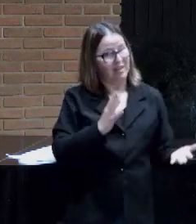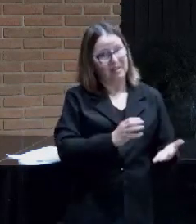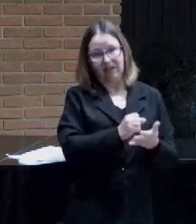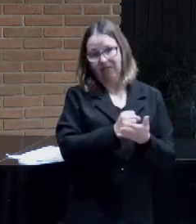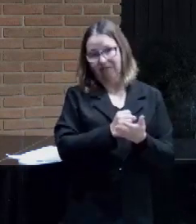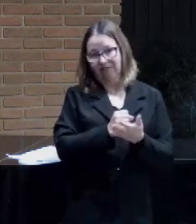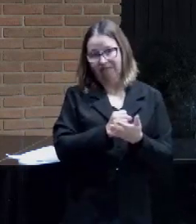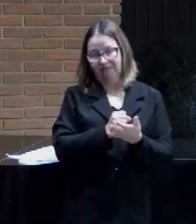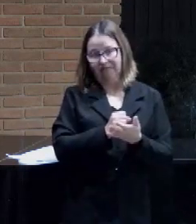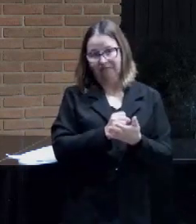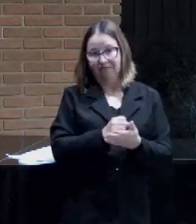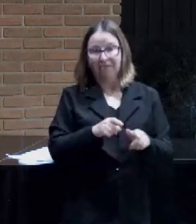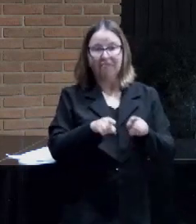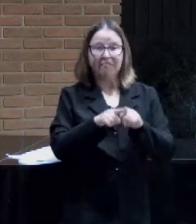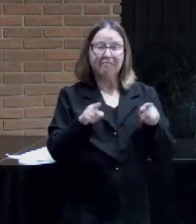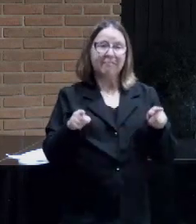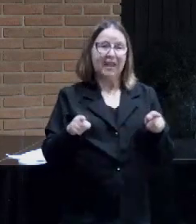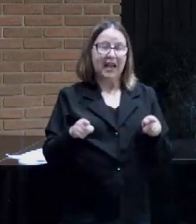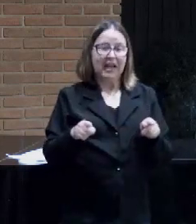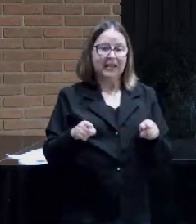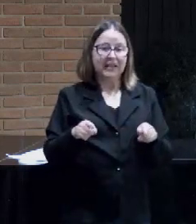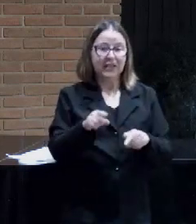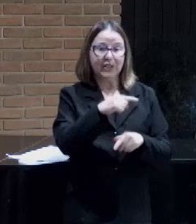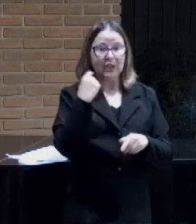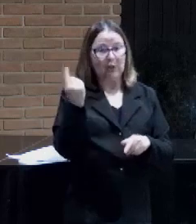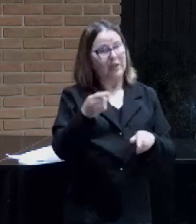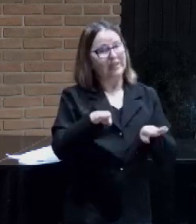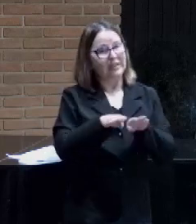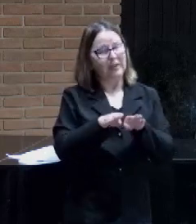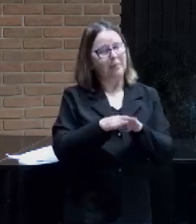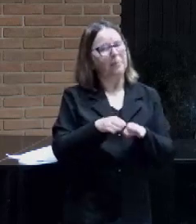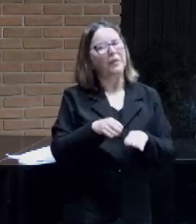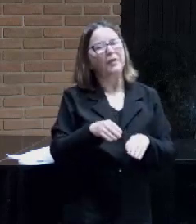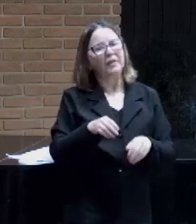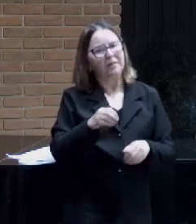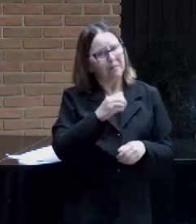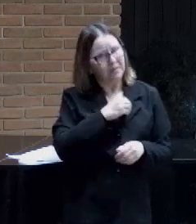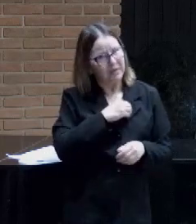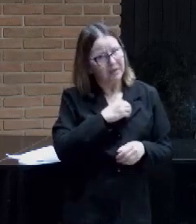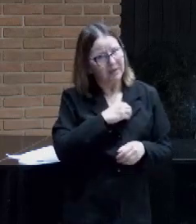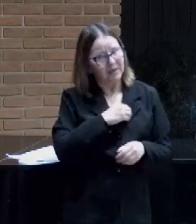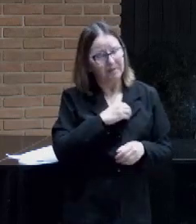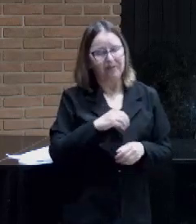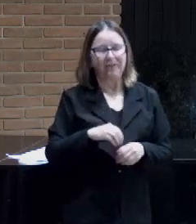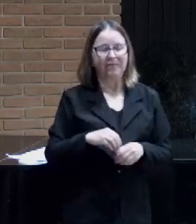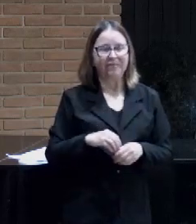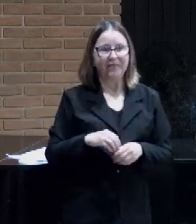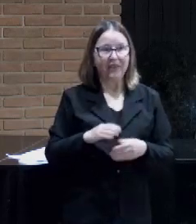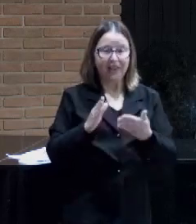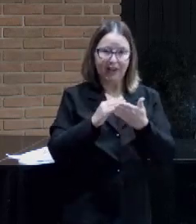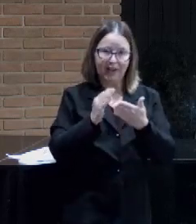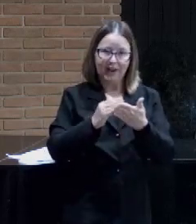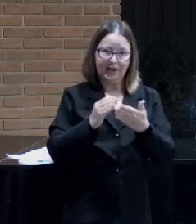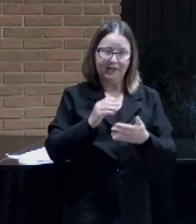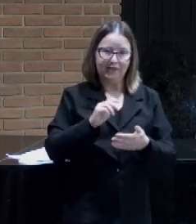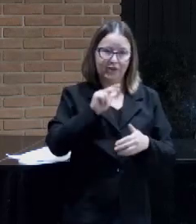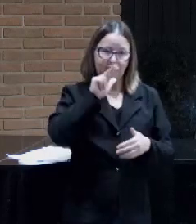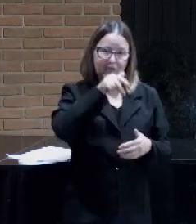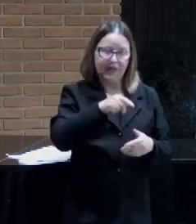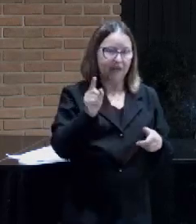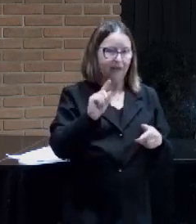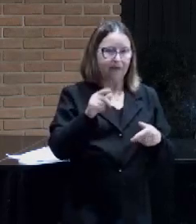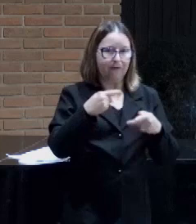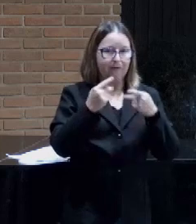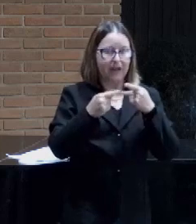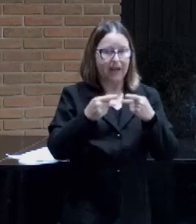nós cometemos muitas das vezes, não todos os dias. Mas tem um dado momento do livro de Jonas que o livro não fala sobre o profeta e